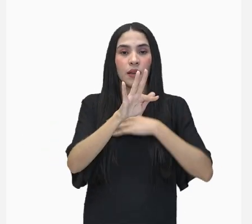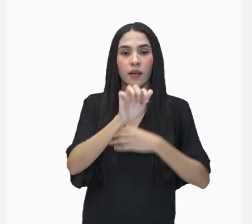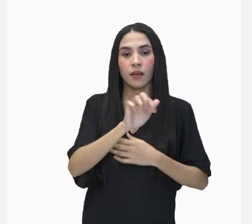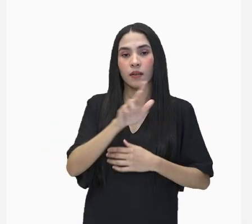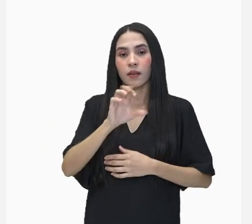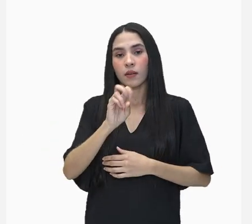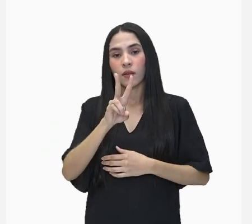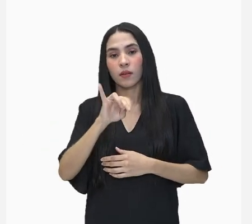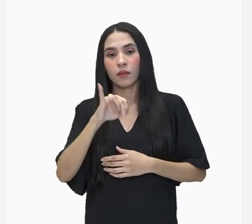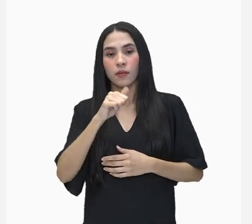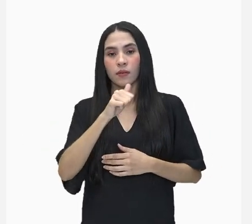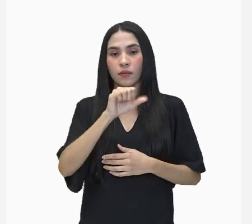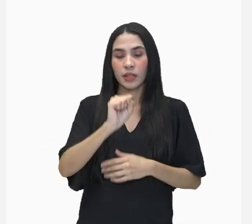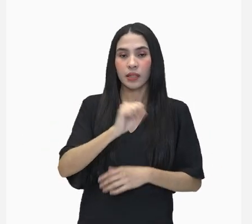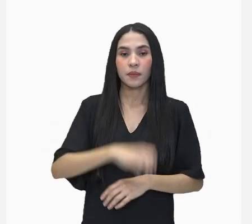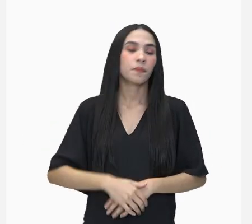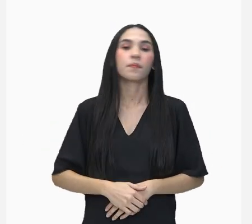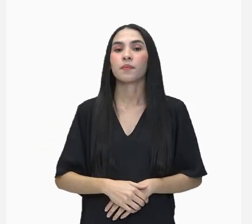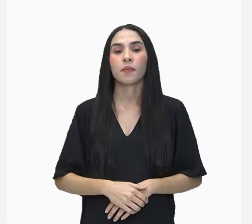aí a